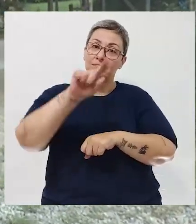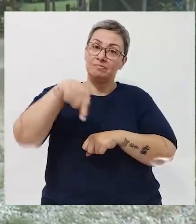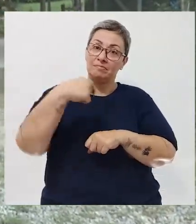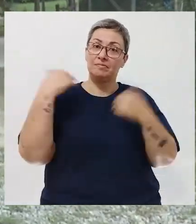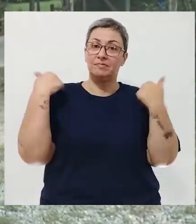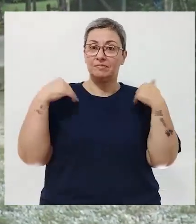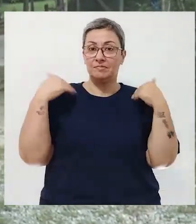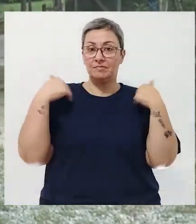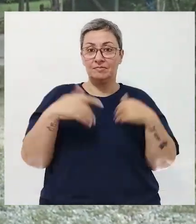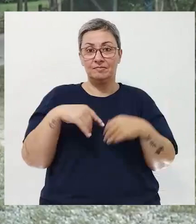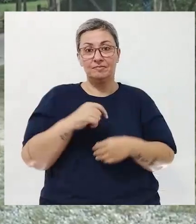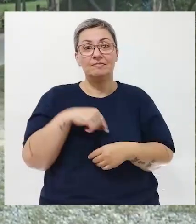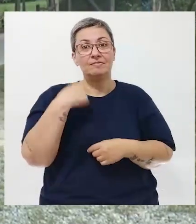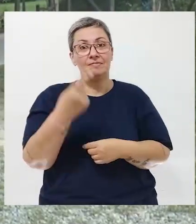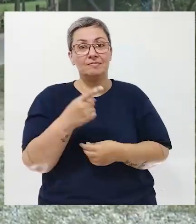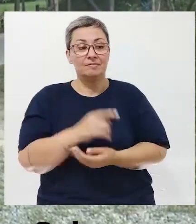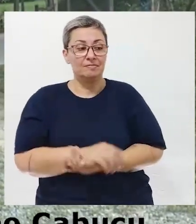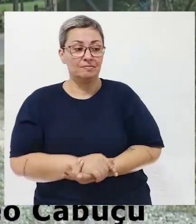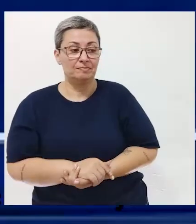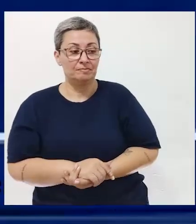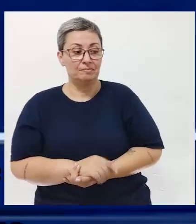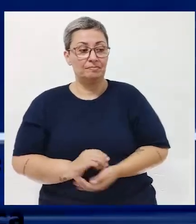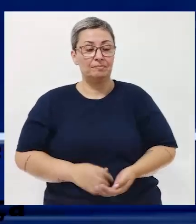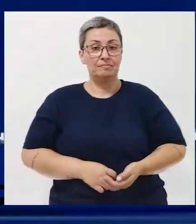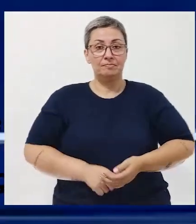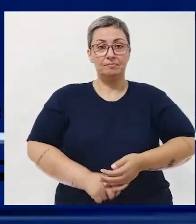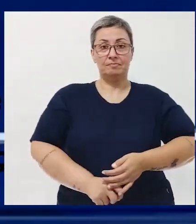você no próximo passeio. Até lá!